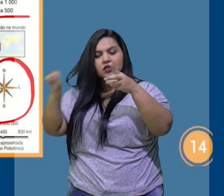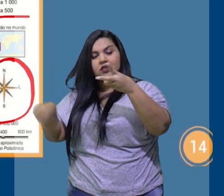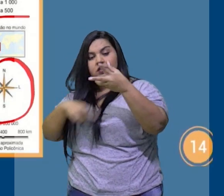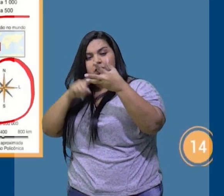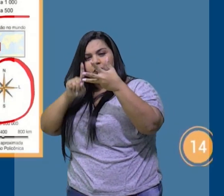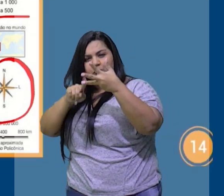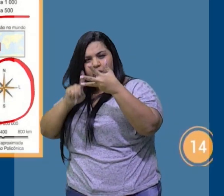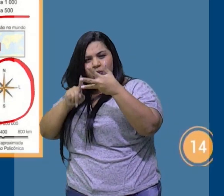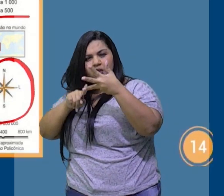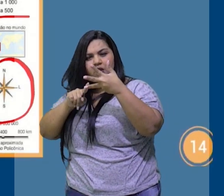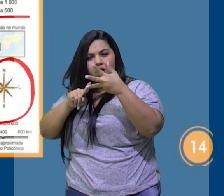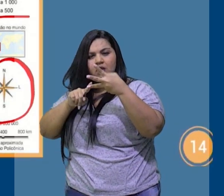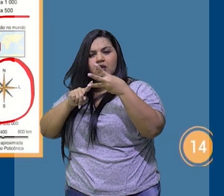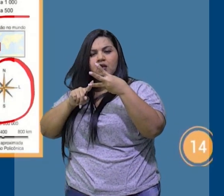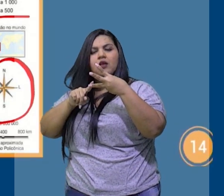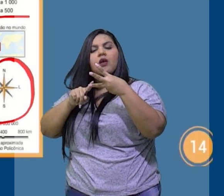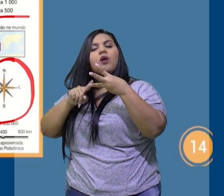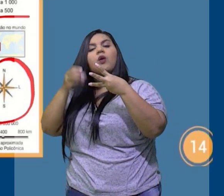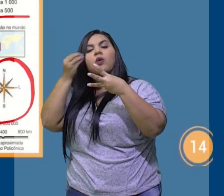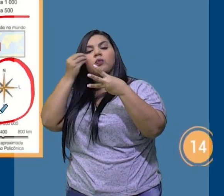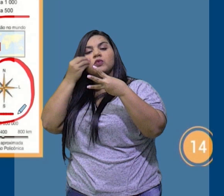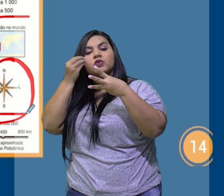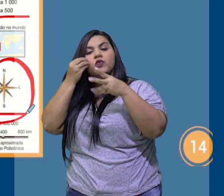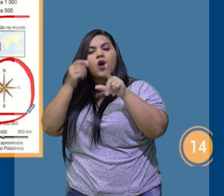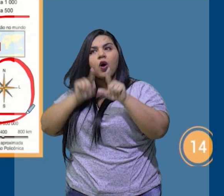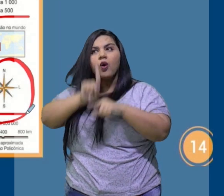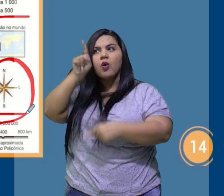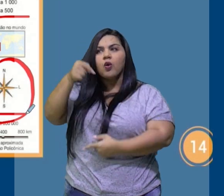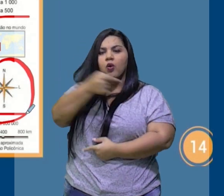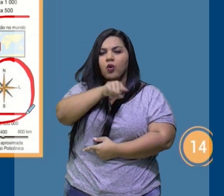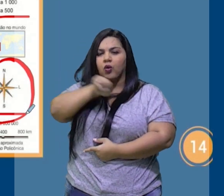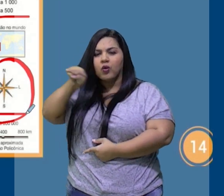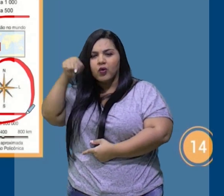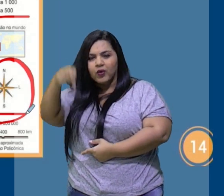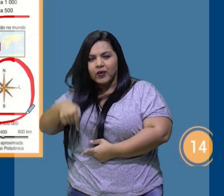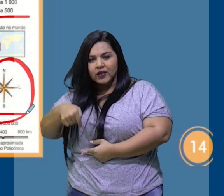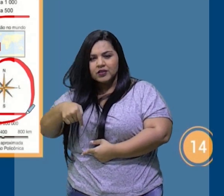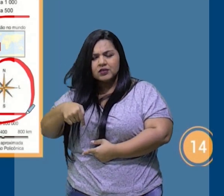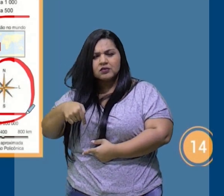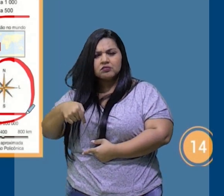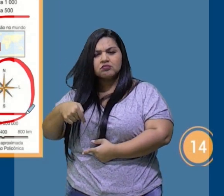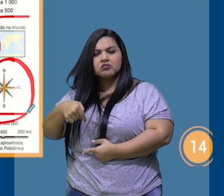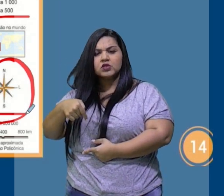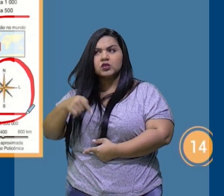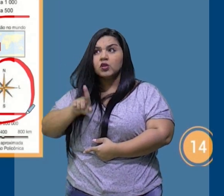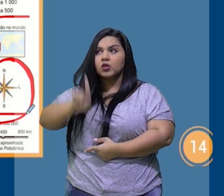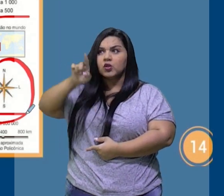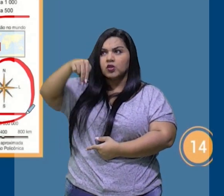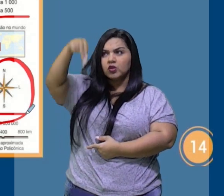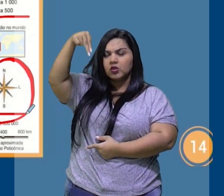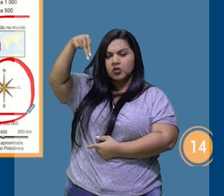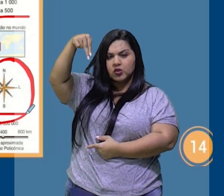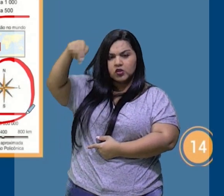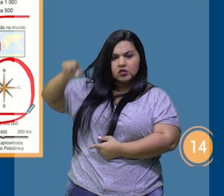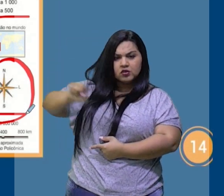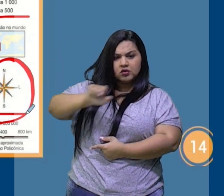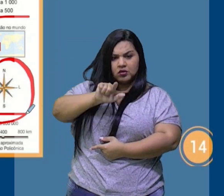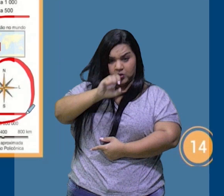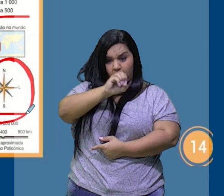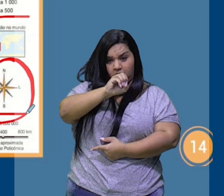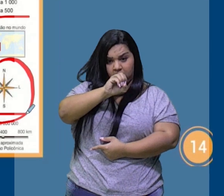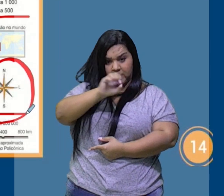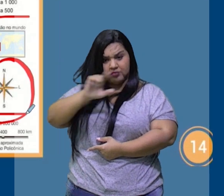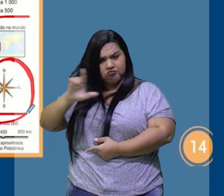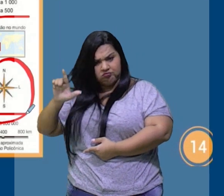nessa orientação, olha, eu tenho a Rosa dos Ventos com todos os pontos cardeais, né? O norte, o leste, o oeste e